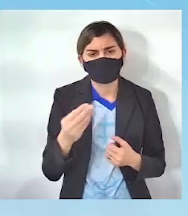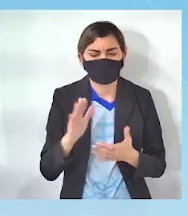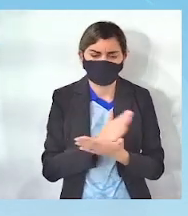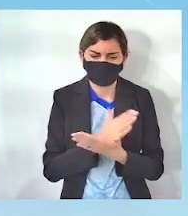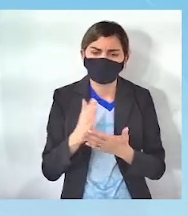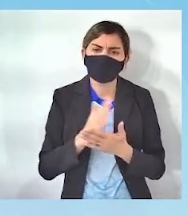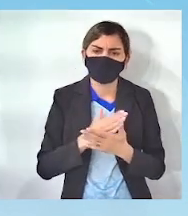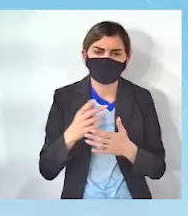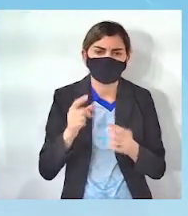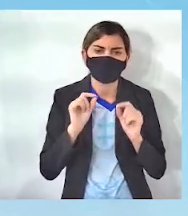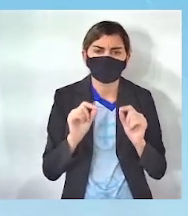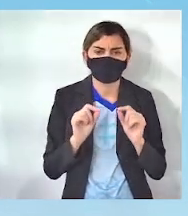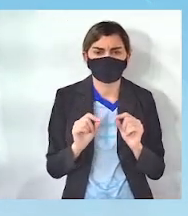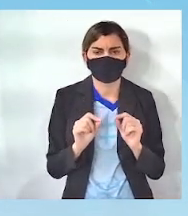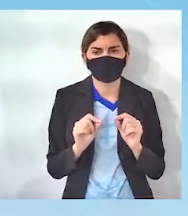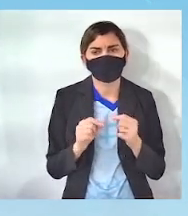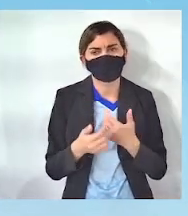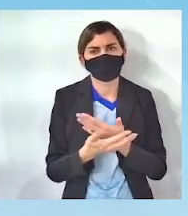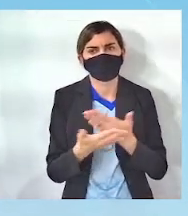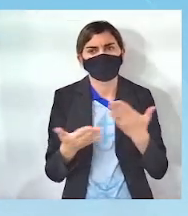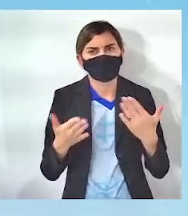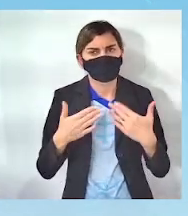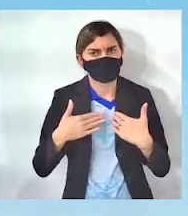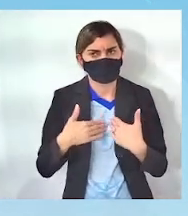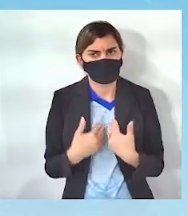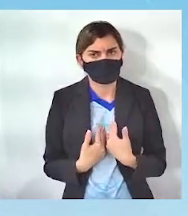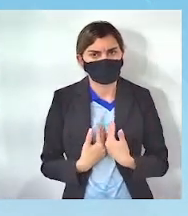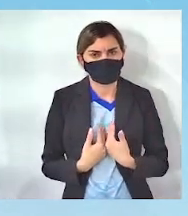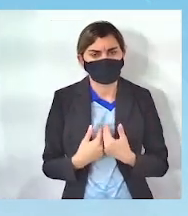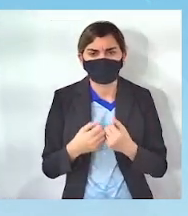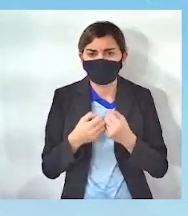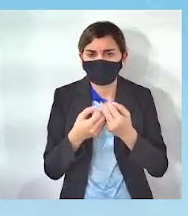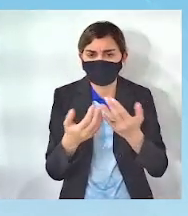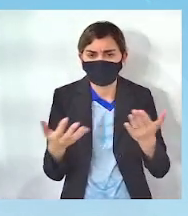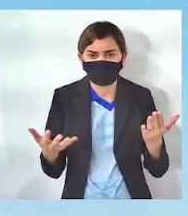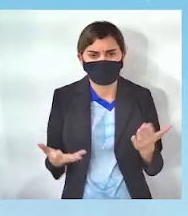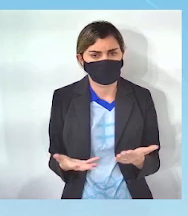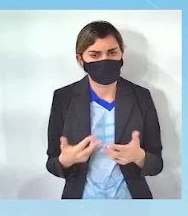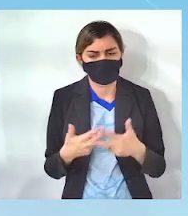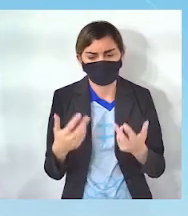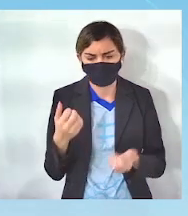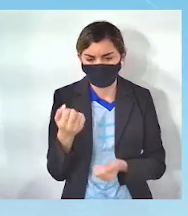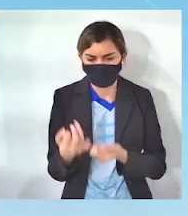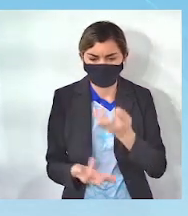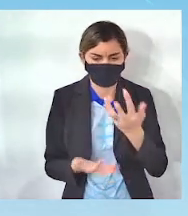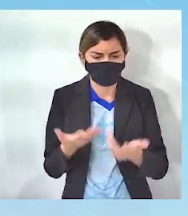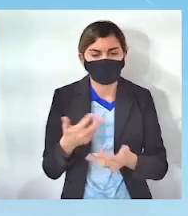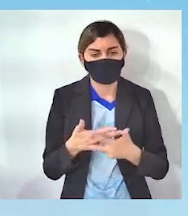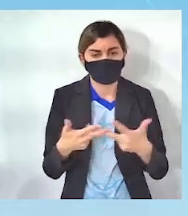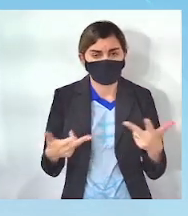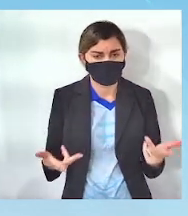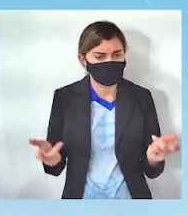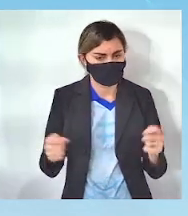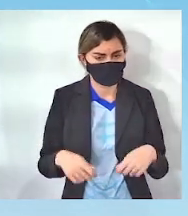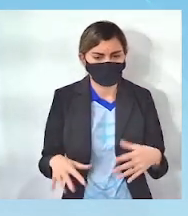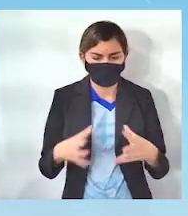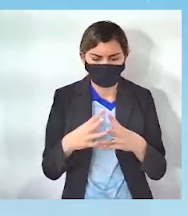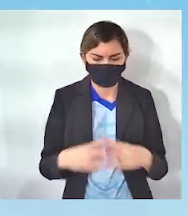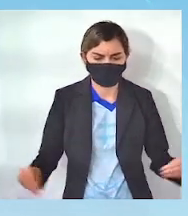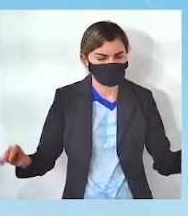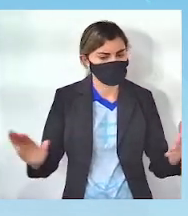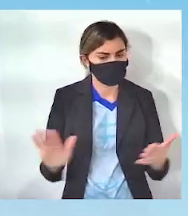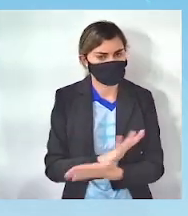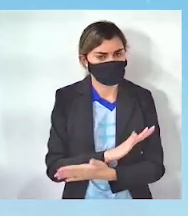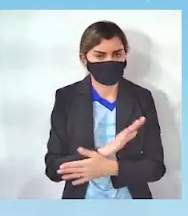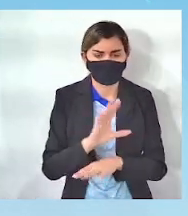provavelmente baseado no seguinte: quando eu exponho alguma coisa ao fogo, essa coisa tende a ser destruída. O